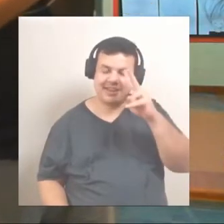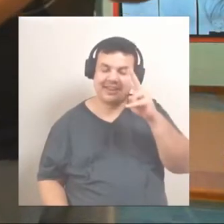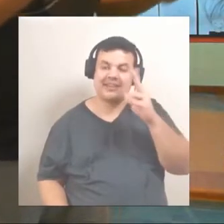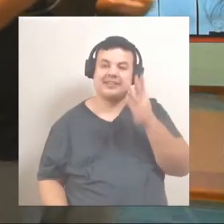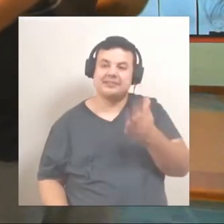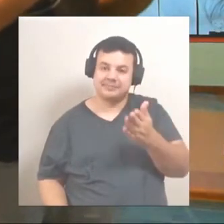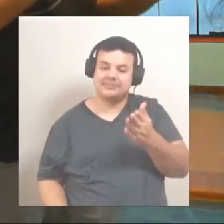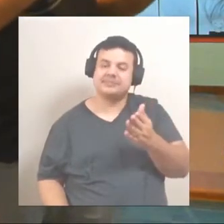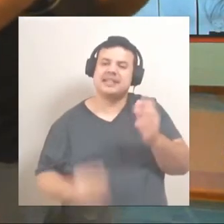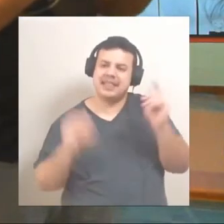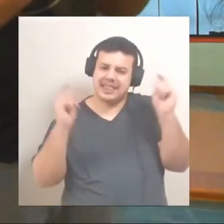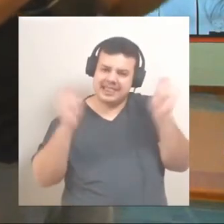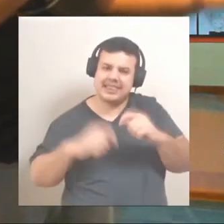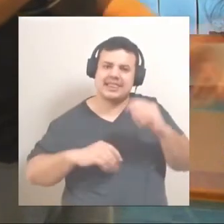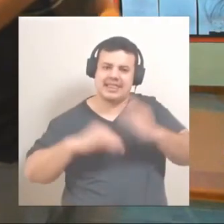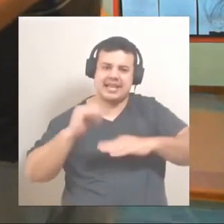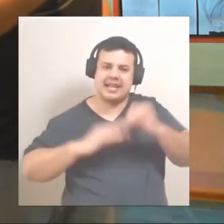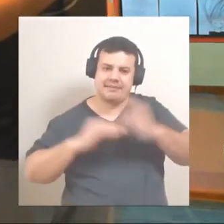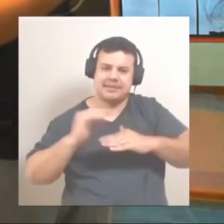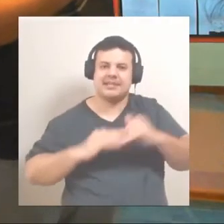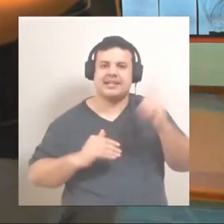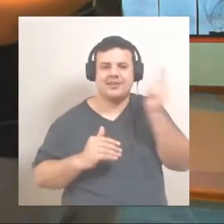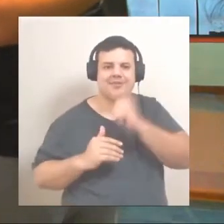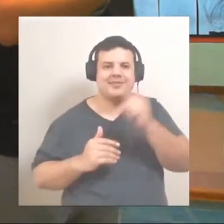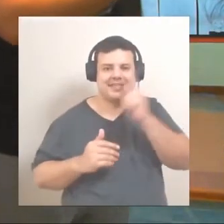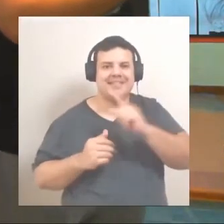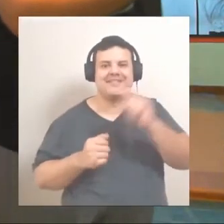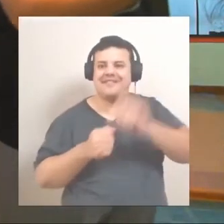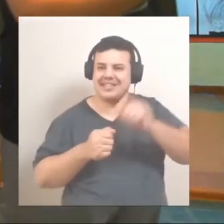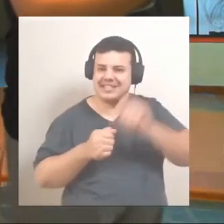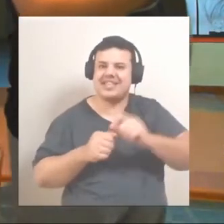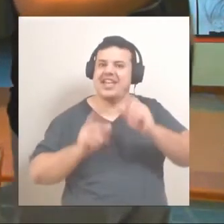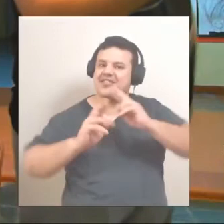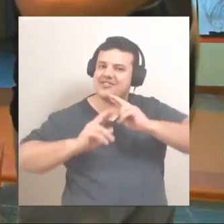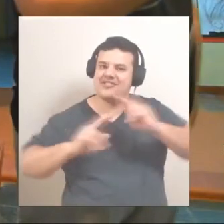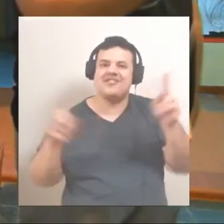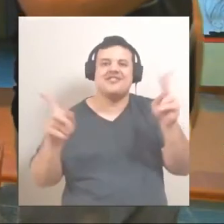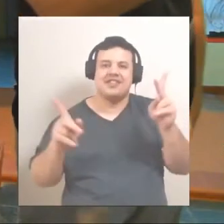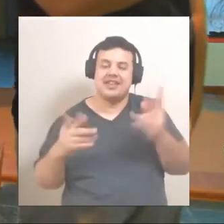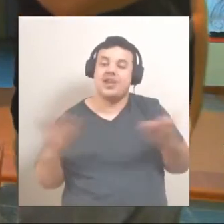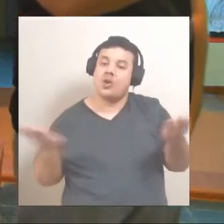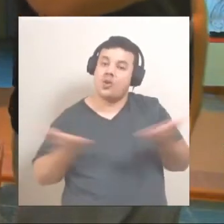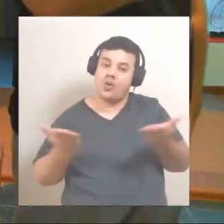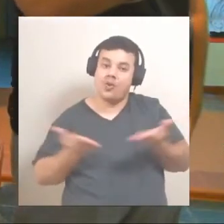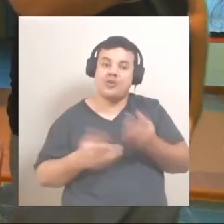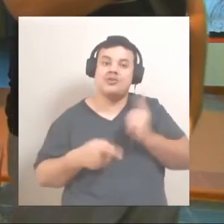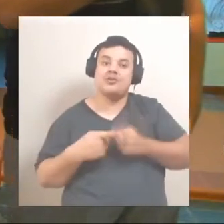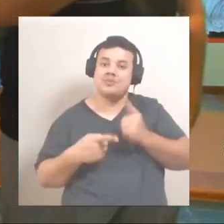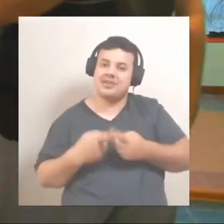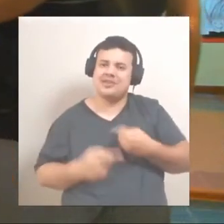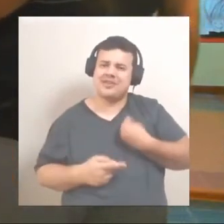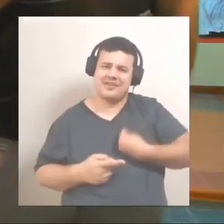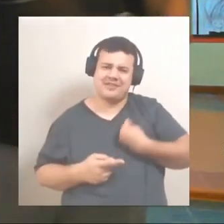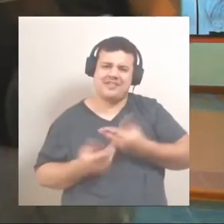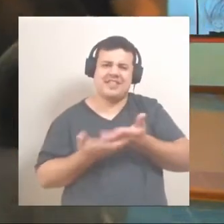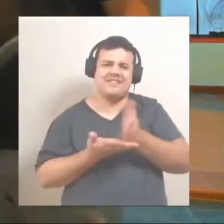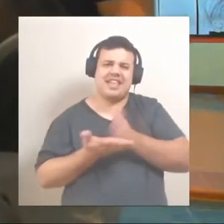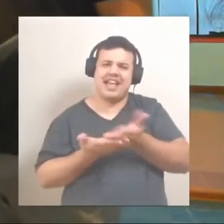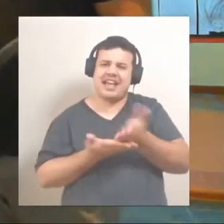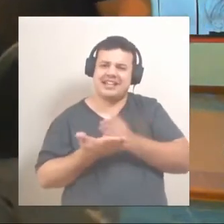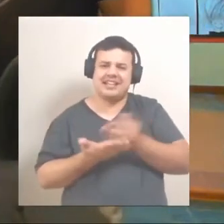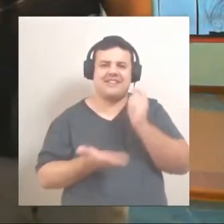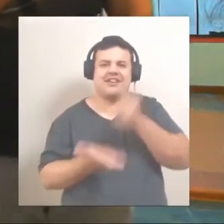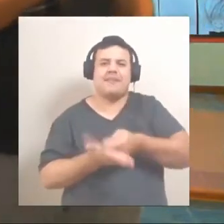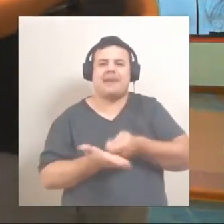essa capacidade da gente poder fazer a diferença, né? E fazer a diferença hoje, porque senão a vida fica chata, a gente só fica pagando